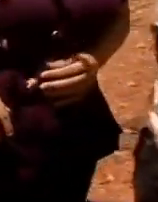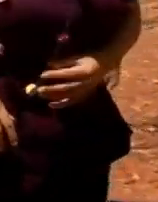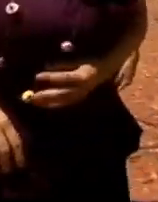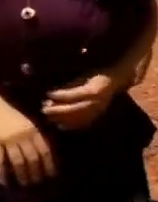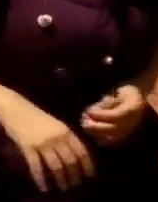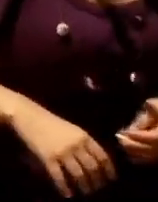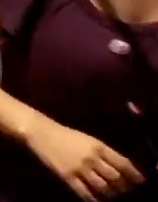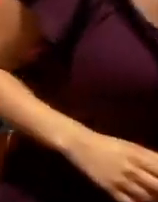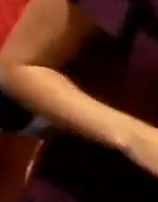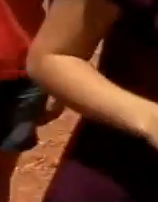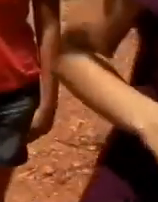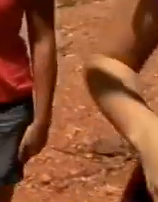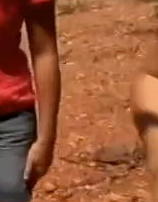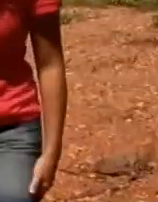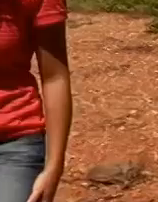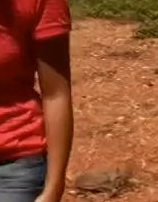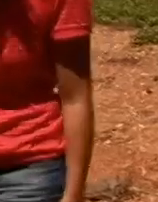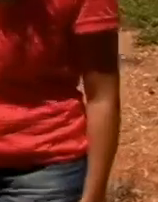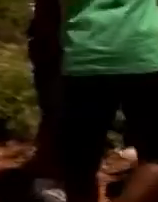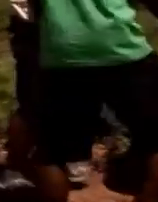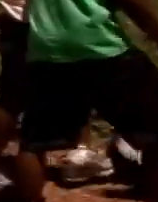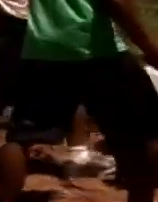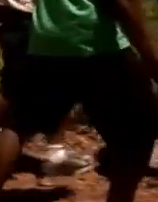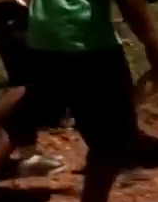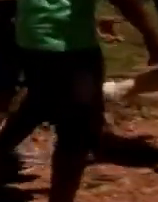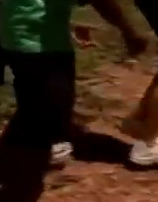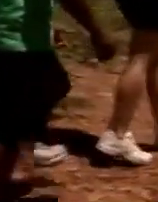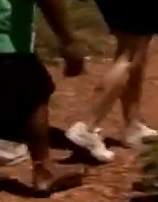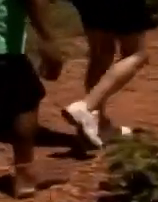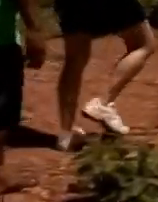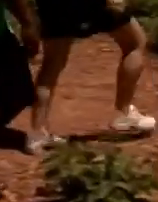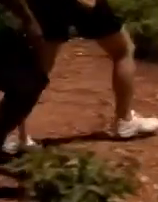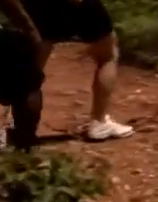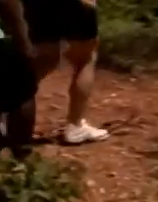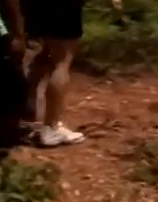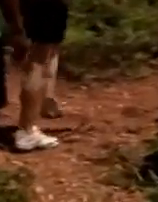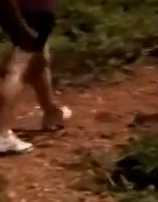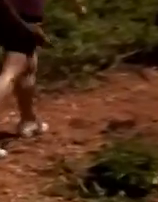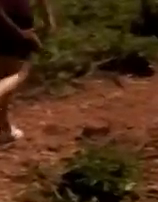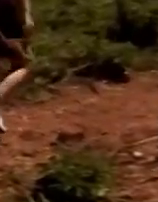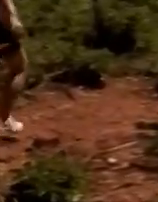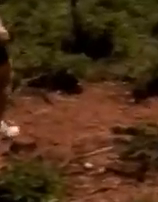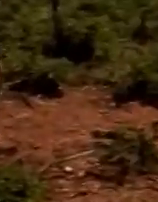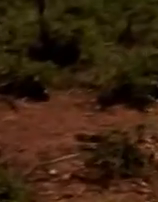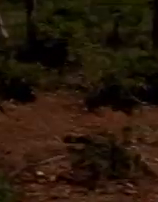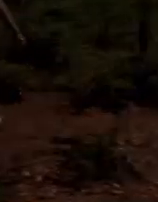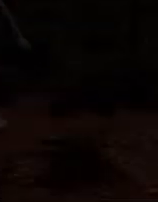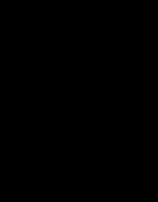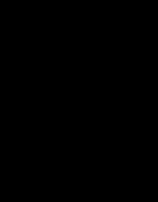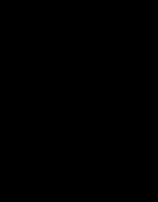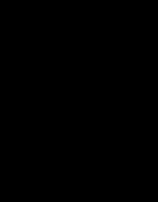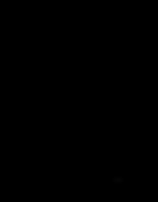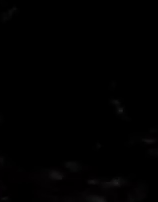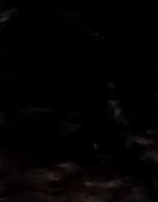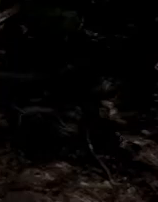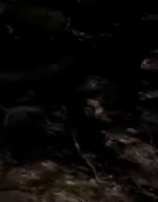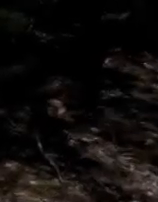Você reclamou do meu mandacaru. Reclamou sim, tô brigando com ela. Você disse que planta fez teu mandacaru. Eu disse, não, eu não.